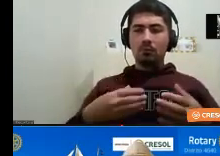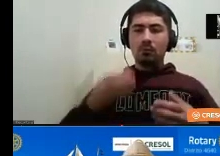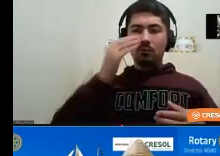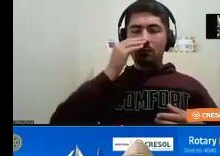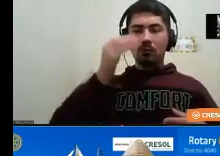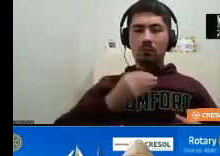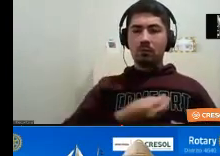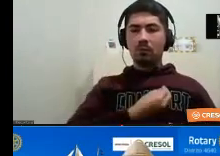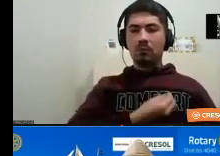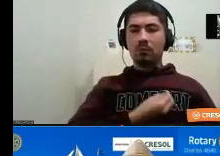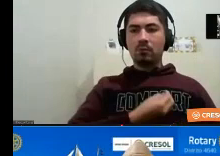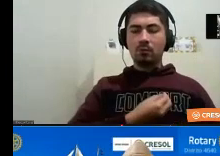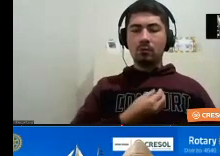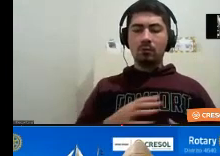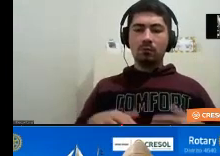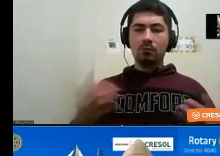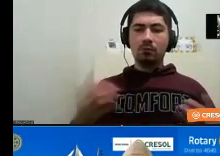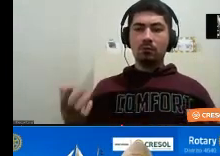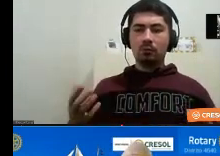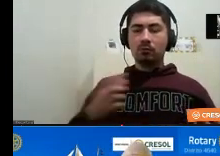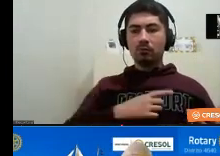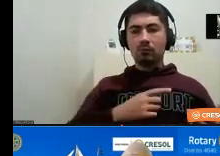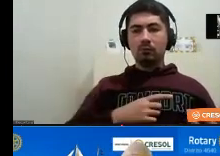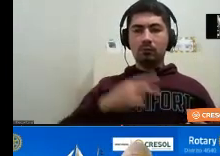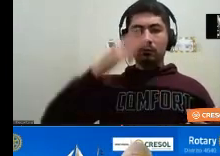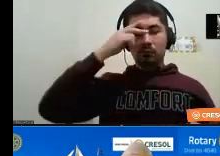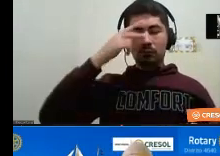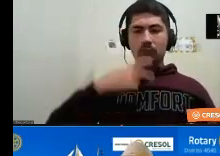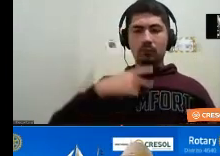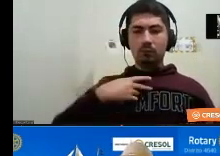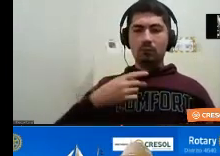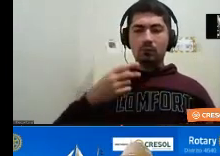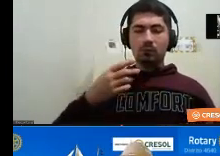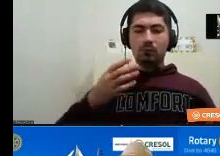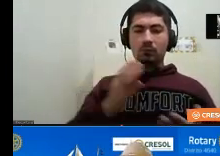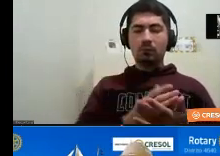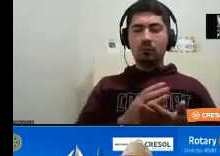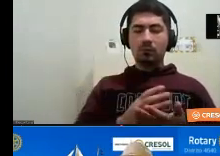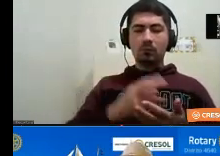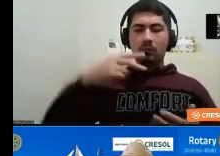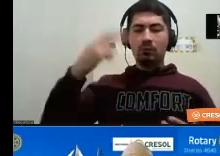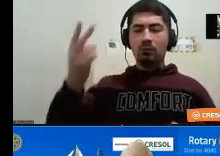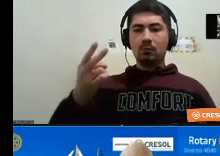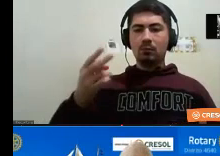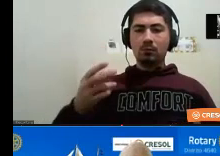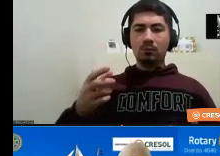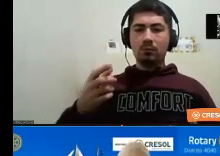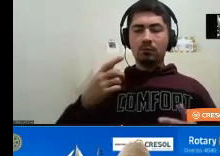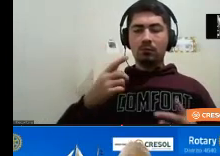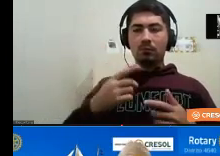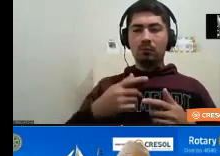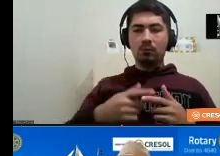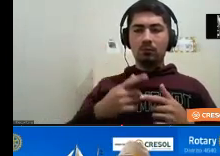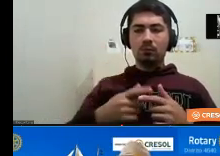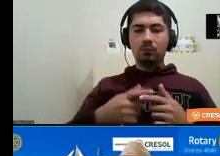sua razão de ser. Ele, conversando com outras pessoas, não que se jogaram, mas é porque eu não